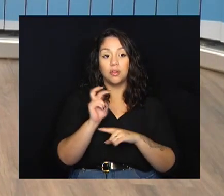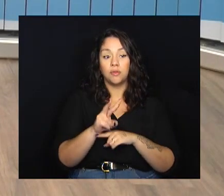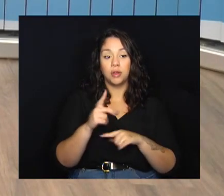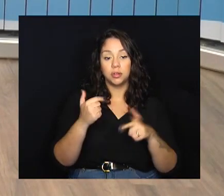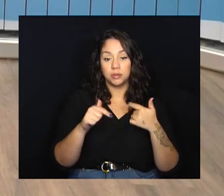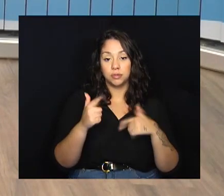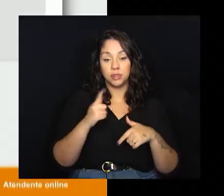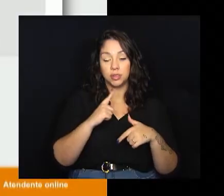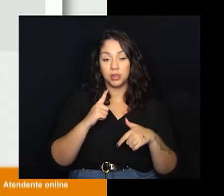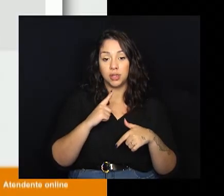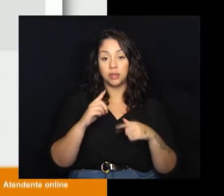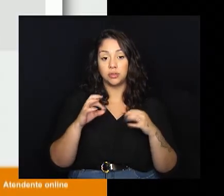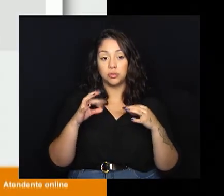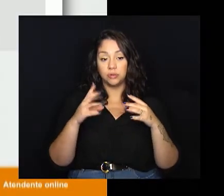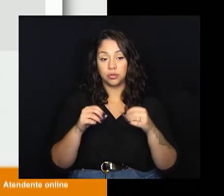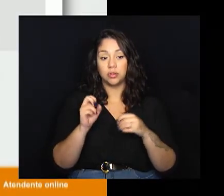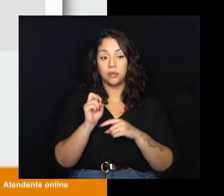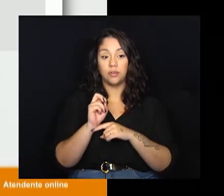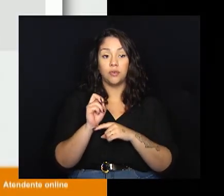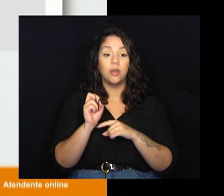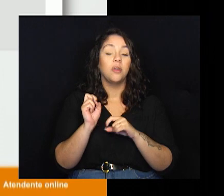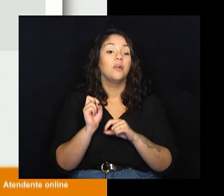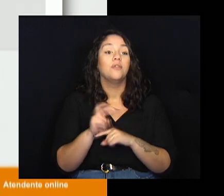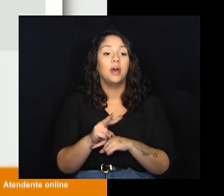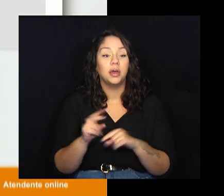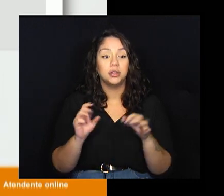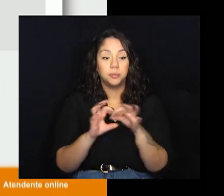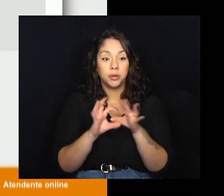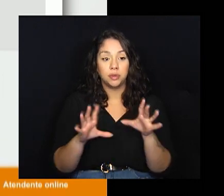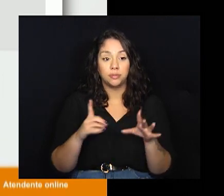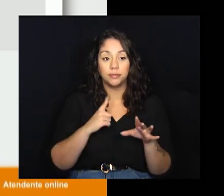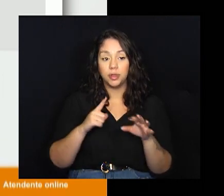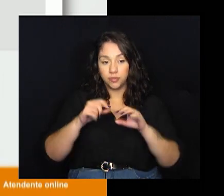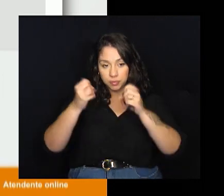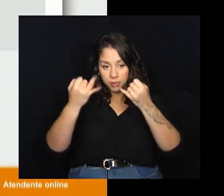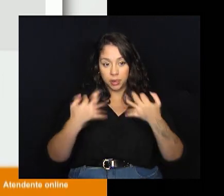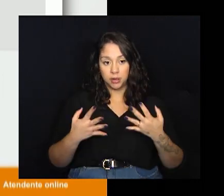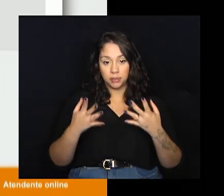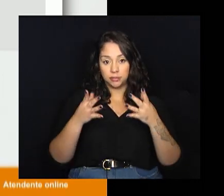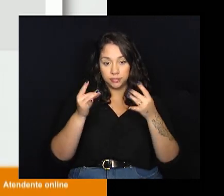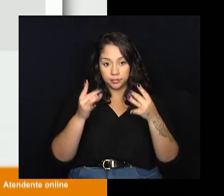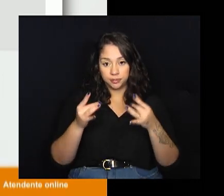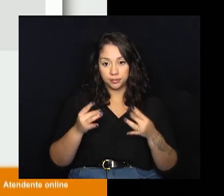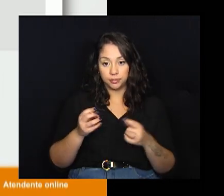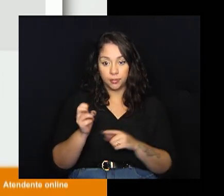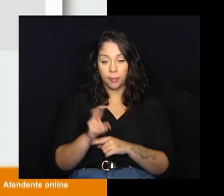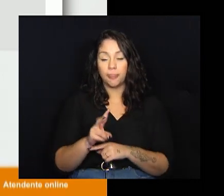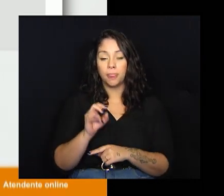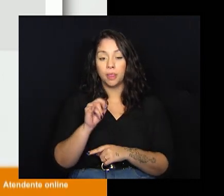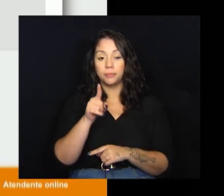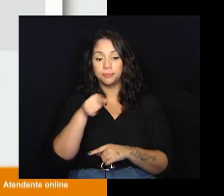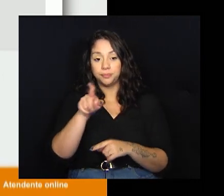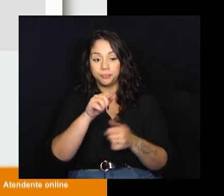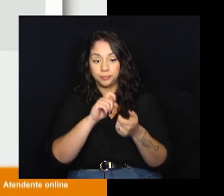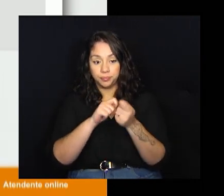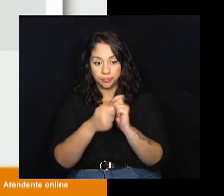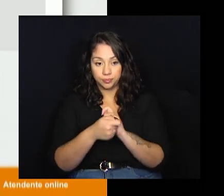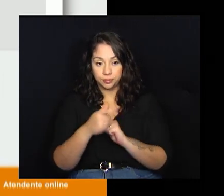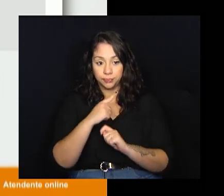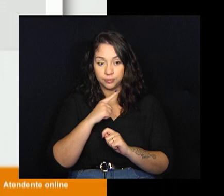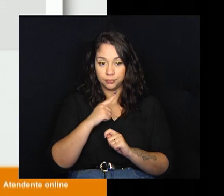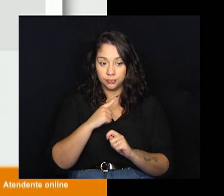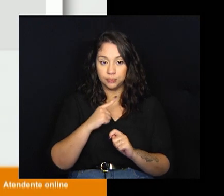vagas disponíveis para esta segunda-feira vou falando aqui sobre as vagas e você vê se você se enquadra em alguma delas tem